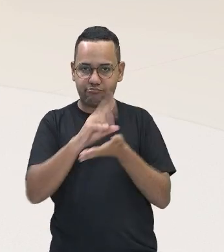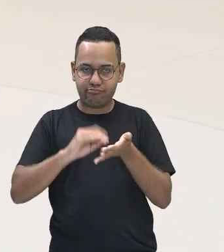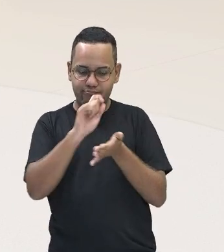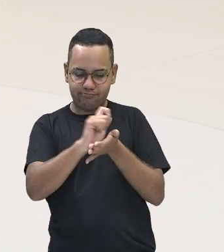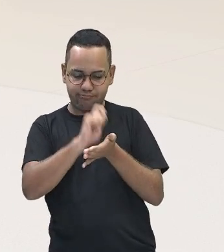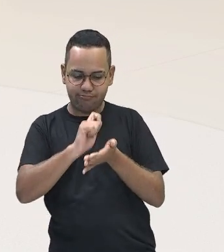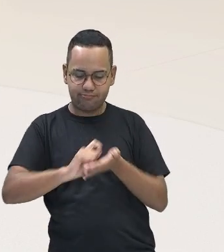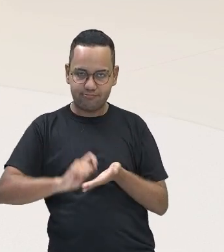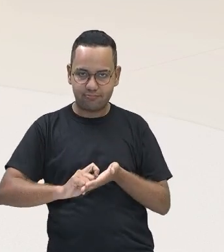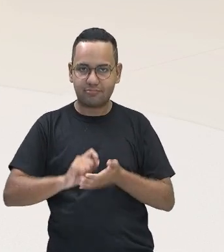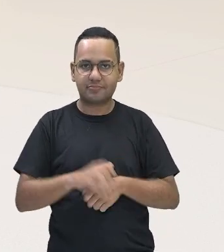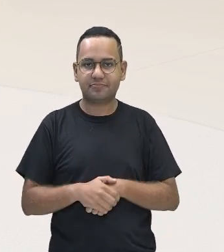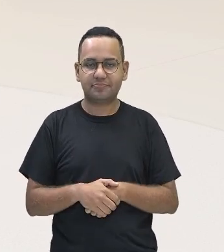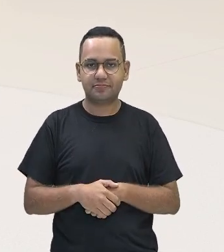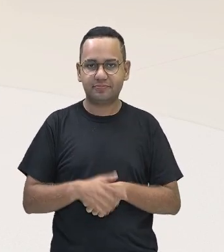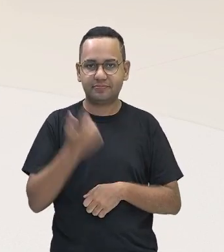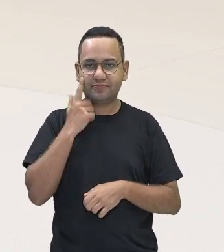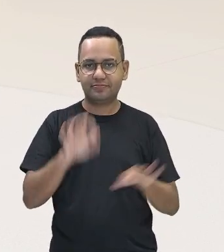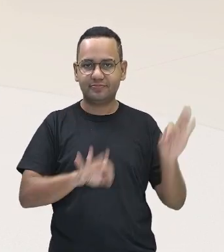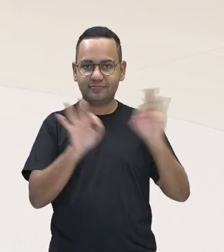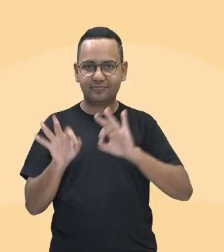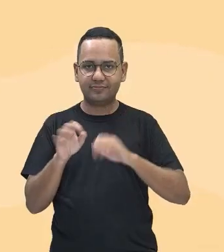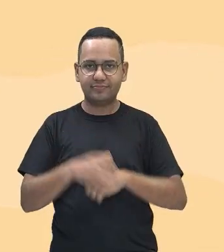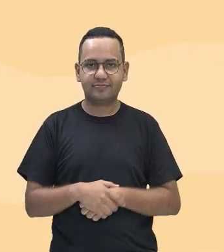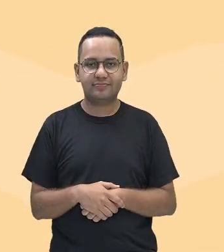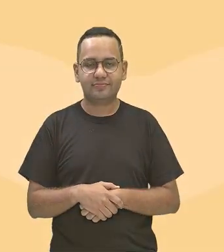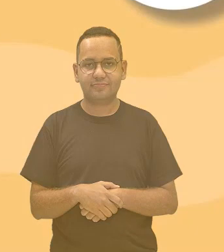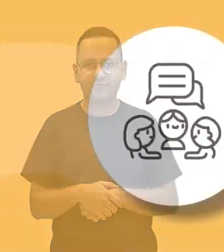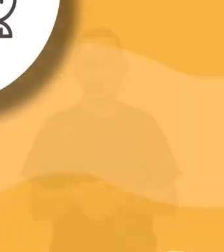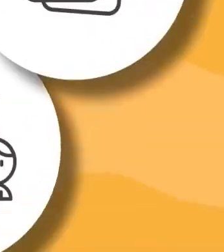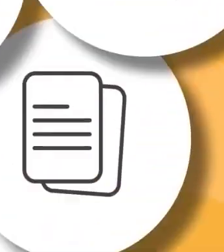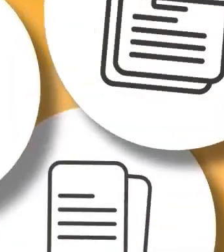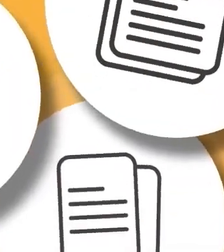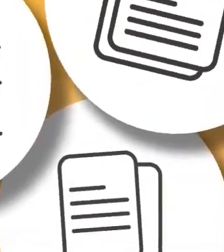anote tudo na nossa aula e vamos à nossa aula.